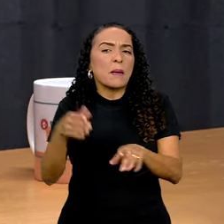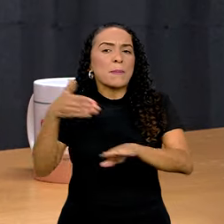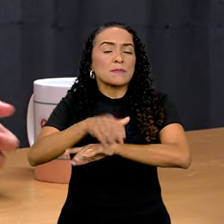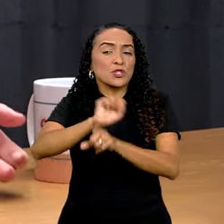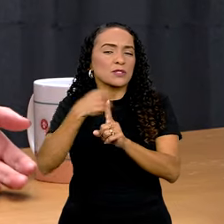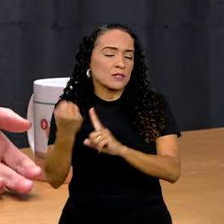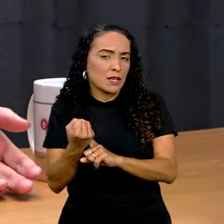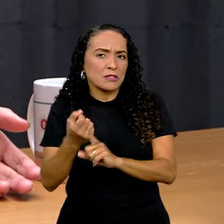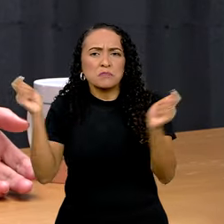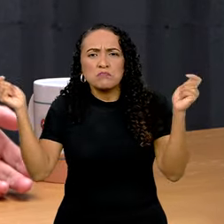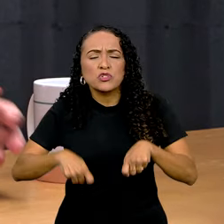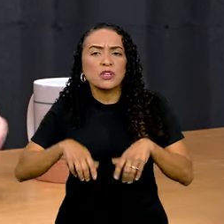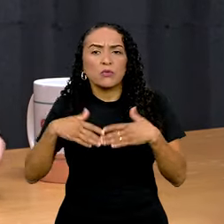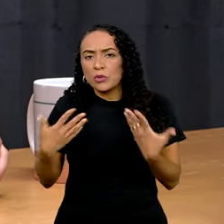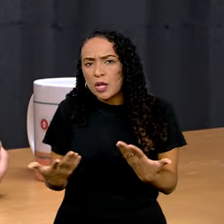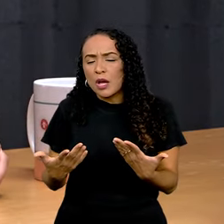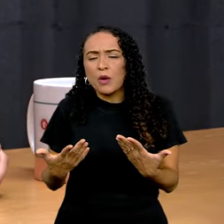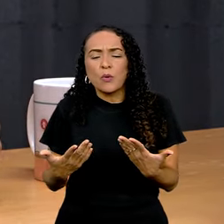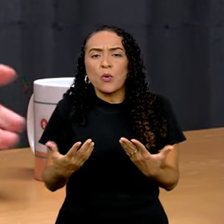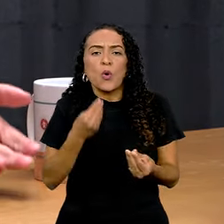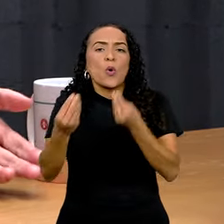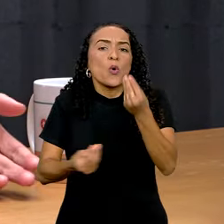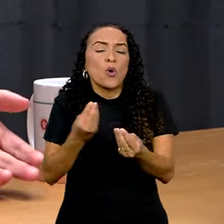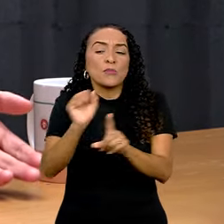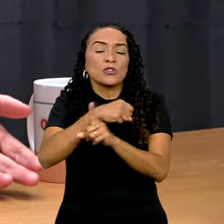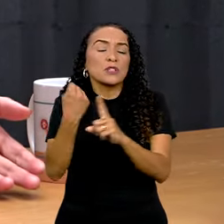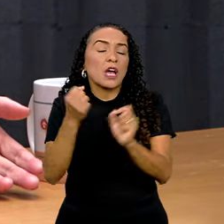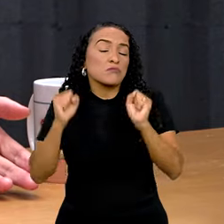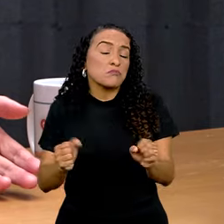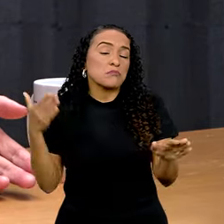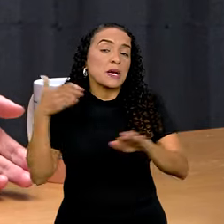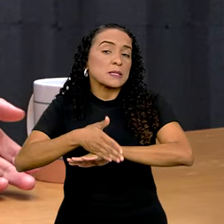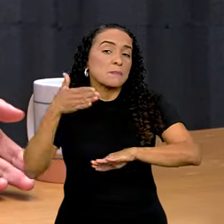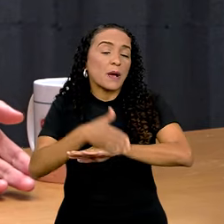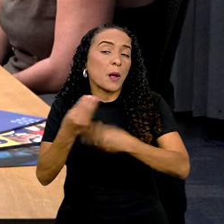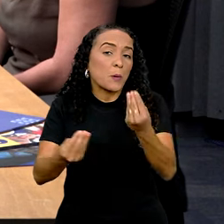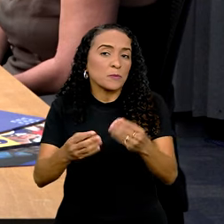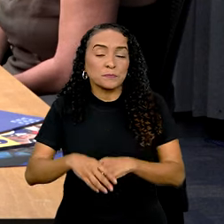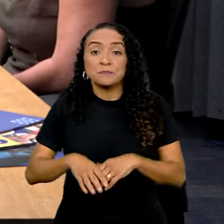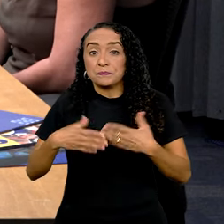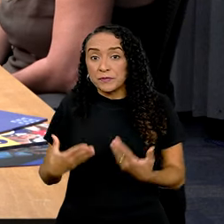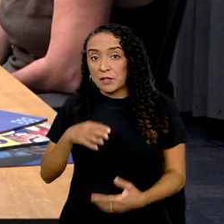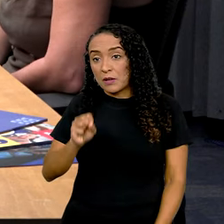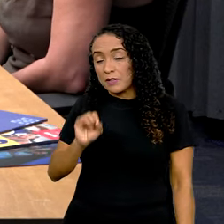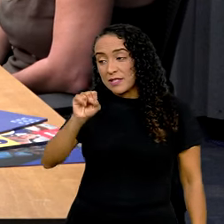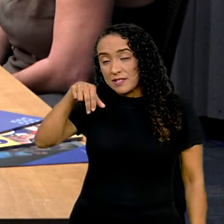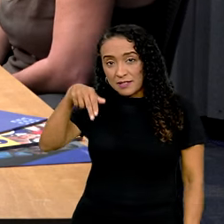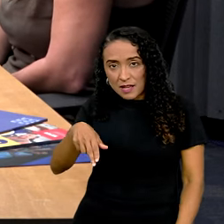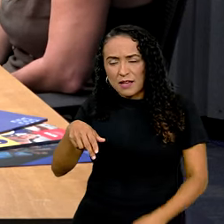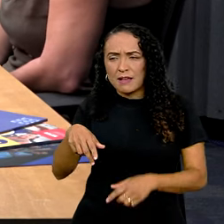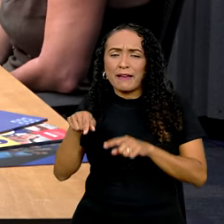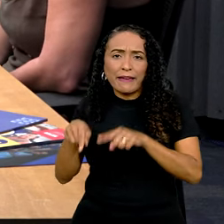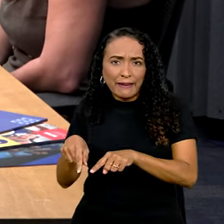falou sobre a participação da sociedade é possível então e que de De que forma a sociedade pode participar Olha o cisan a